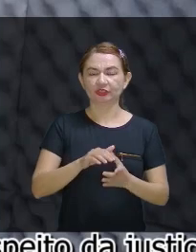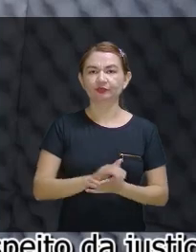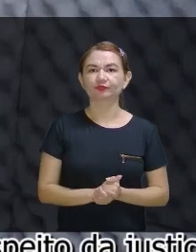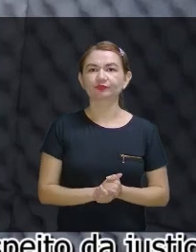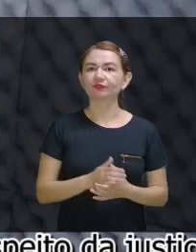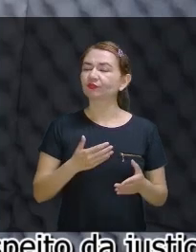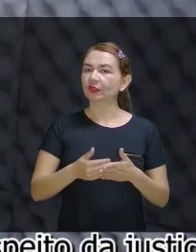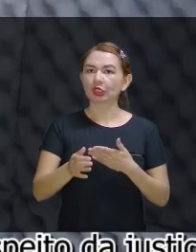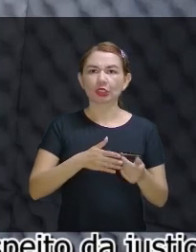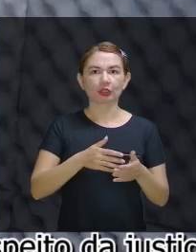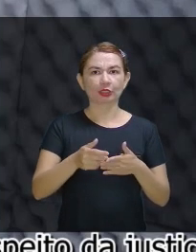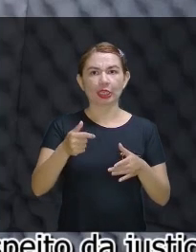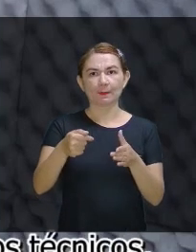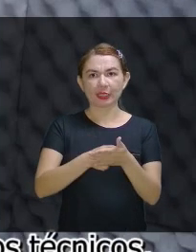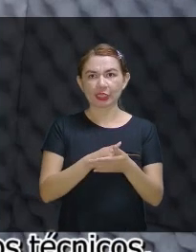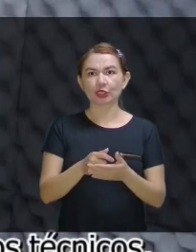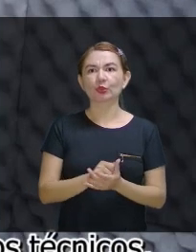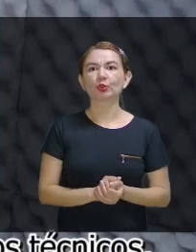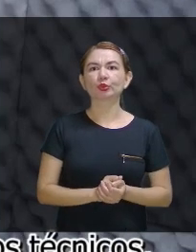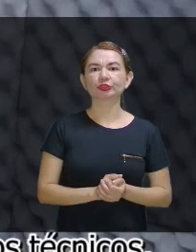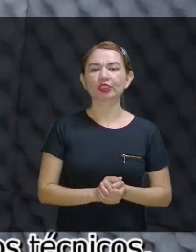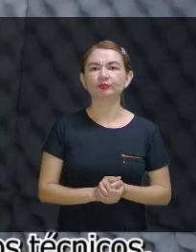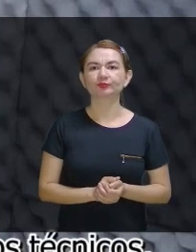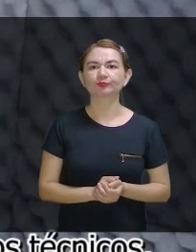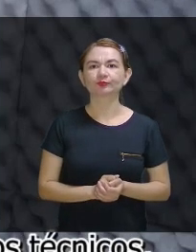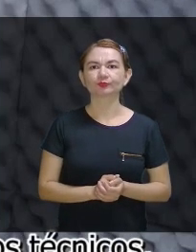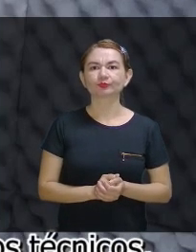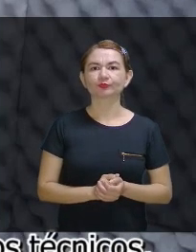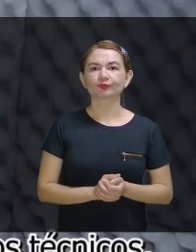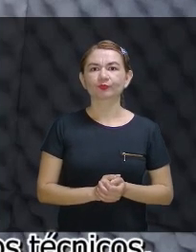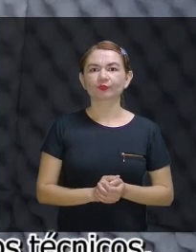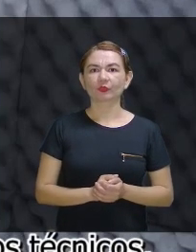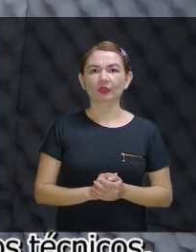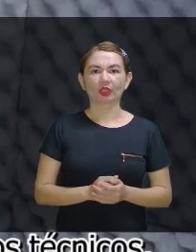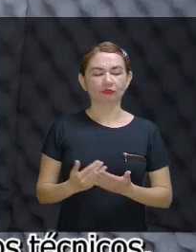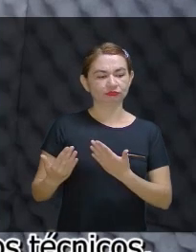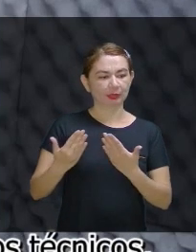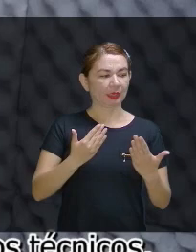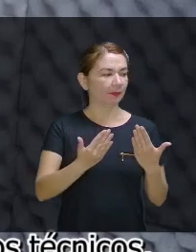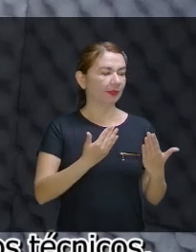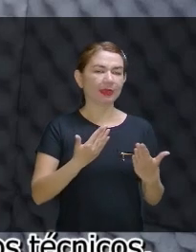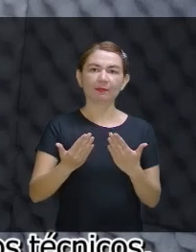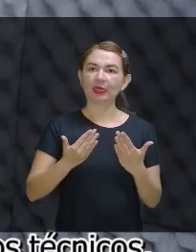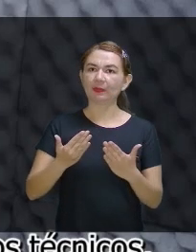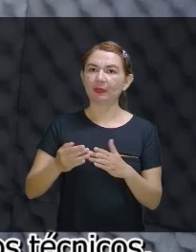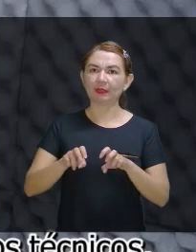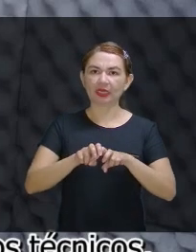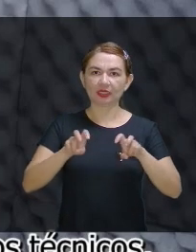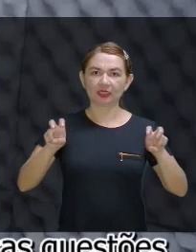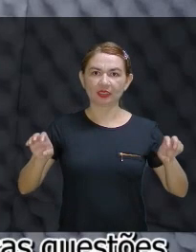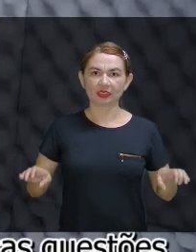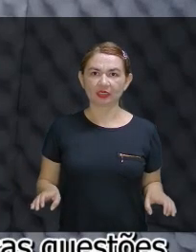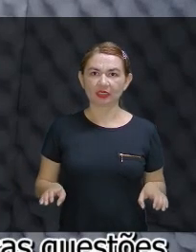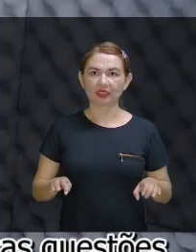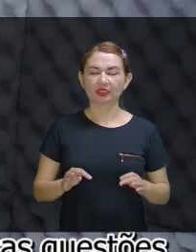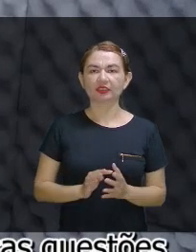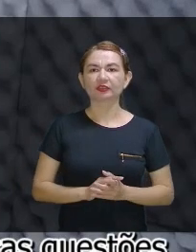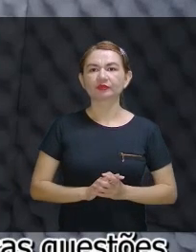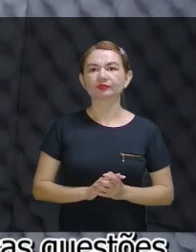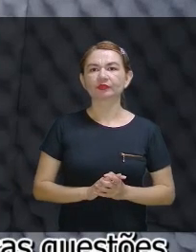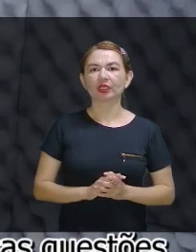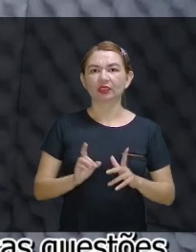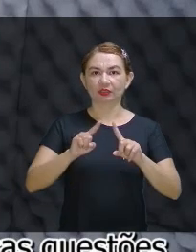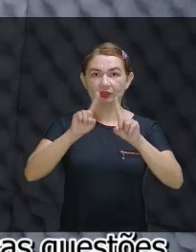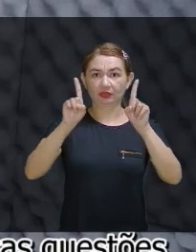da justiça eleitoral, e montamos ali uma mesa de diálogo com nossos técnicos, com a administração do